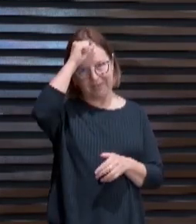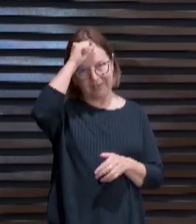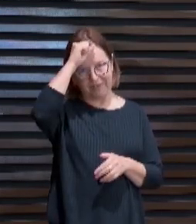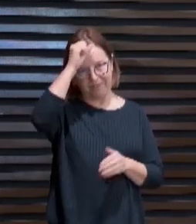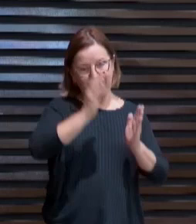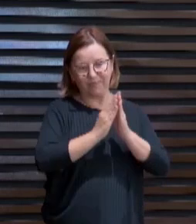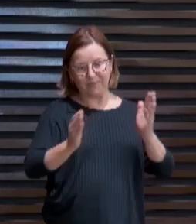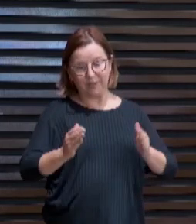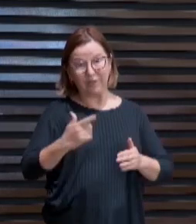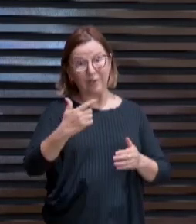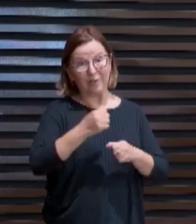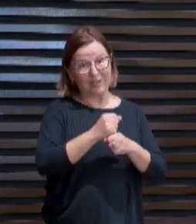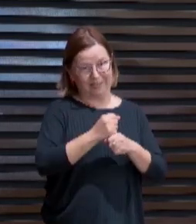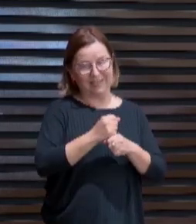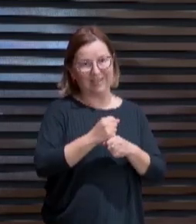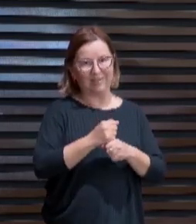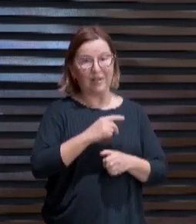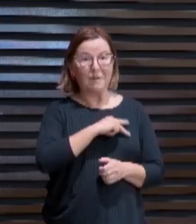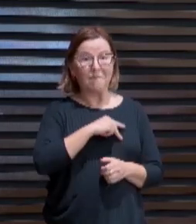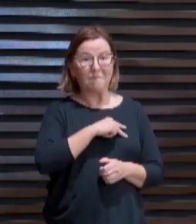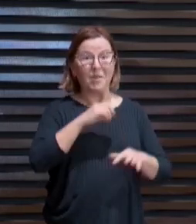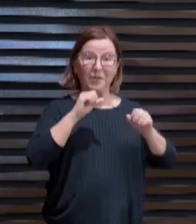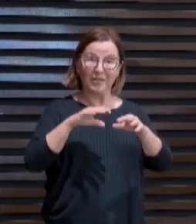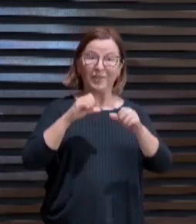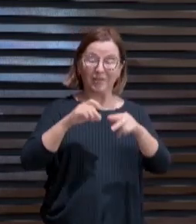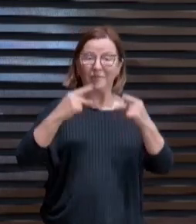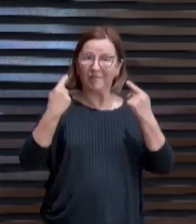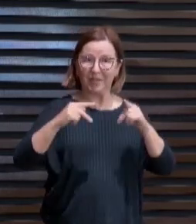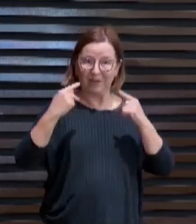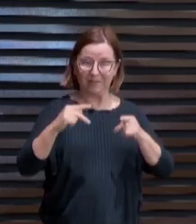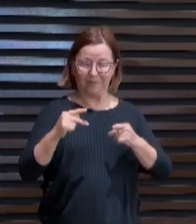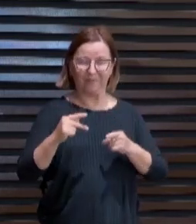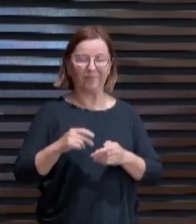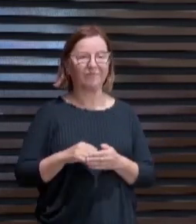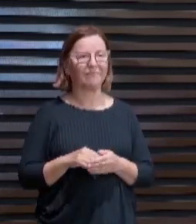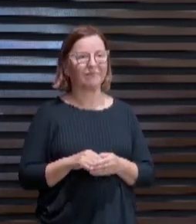do trabalho missionário de Paulo e seus cooperadores na igreja de Éfeso.